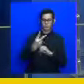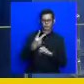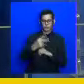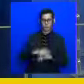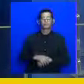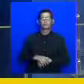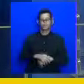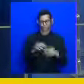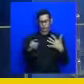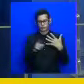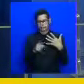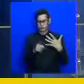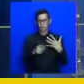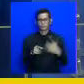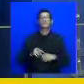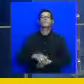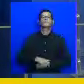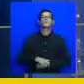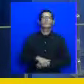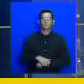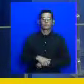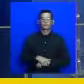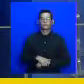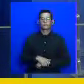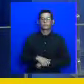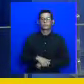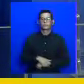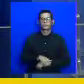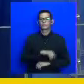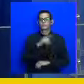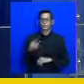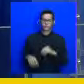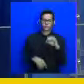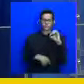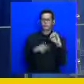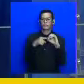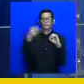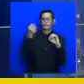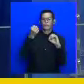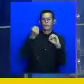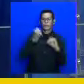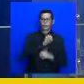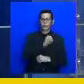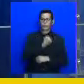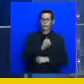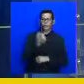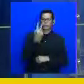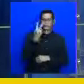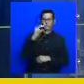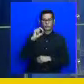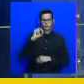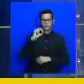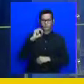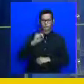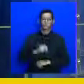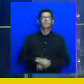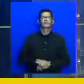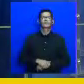dezena sorteada no dia de sorte. Bola branca número 20. Branca 20.